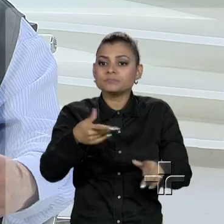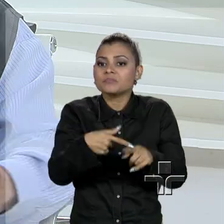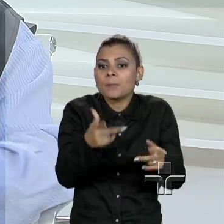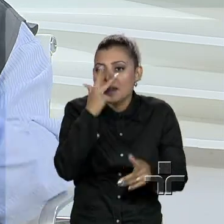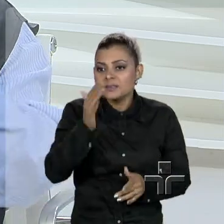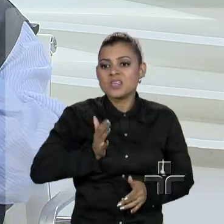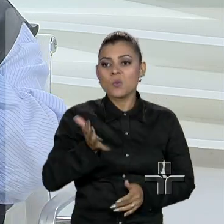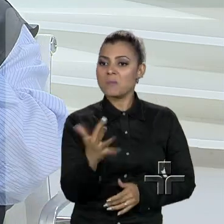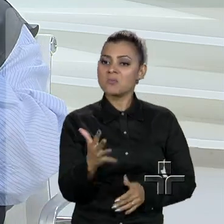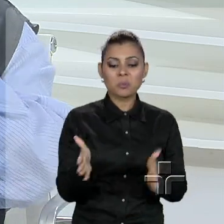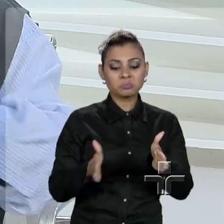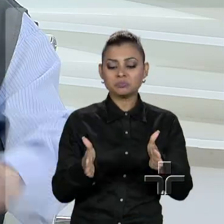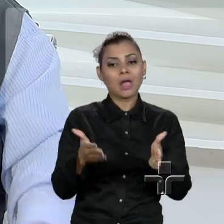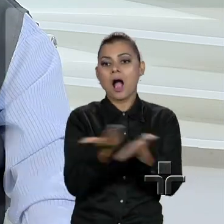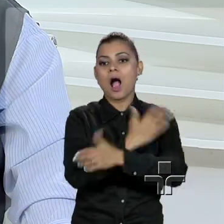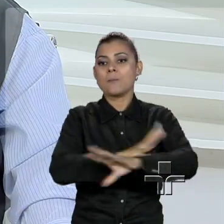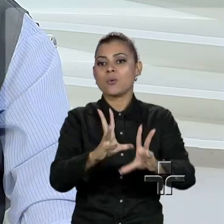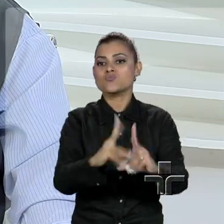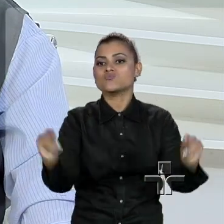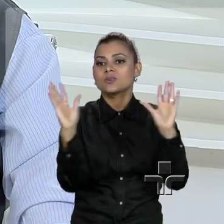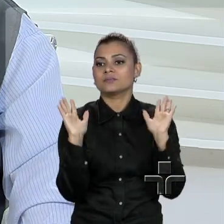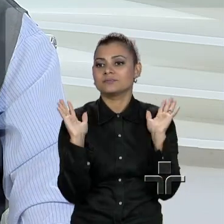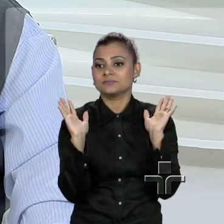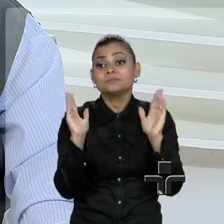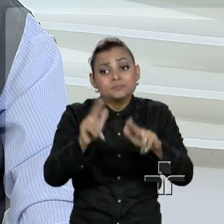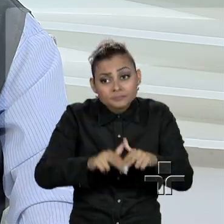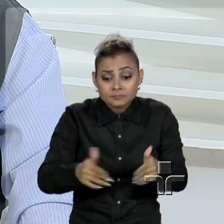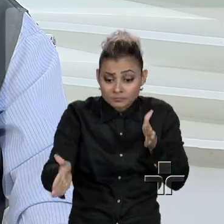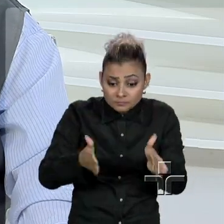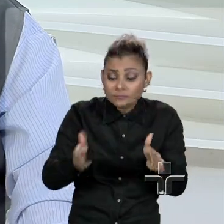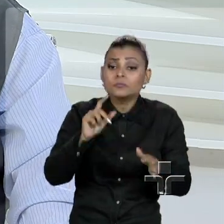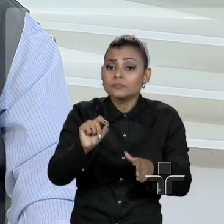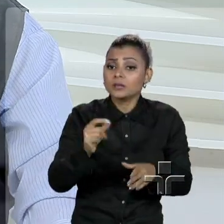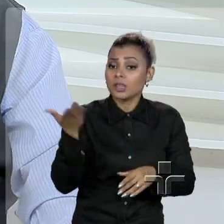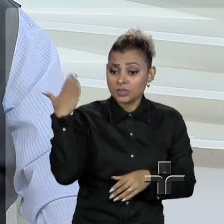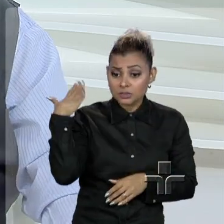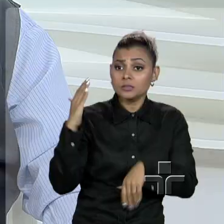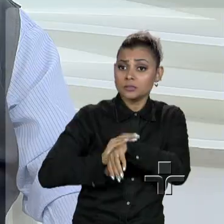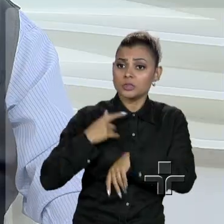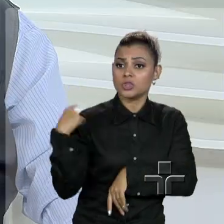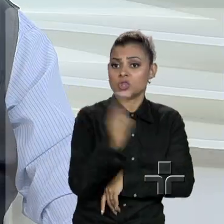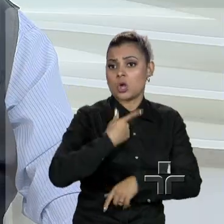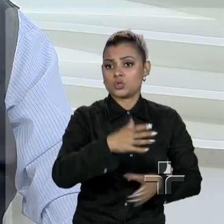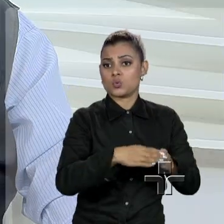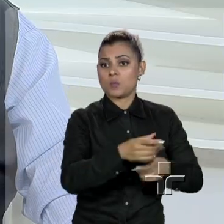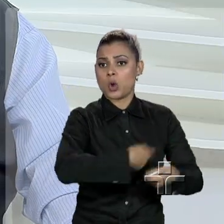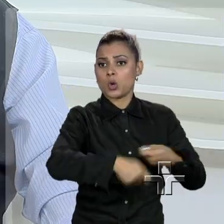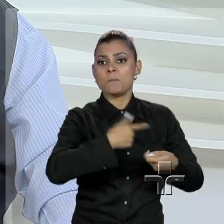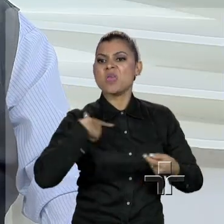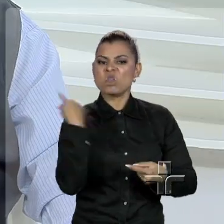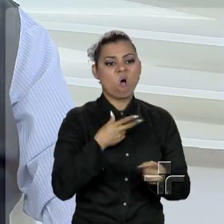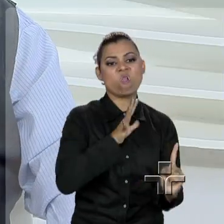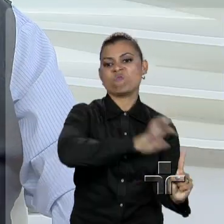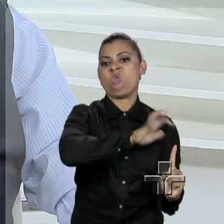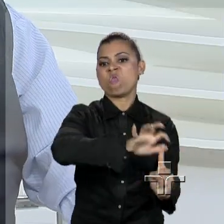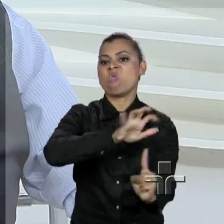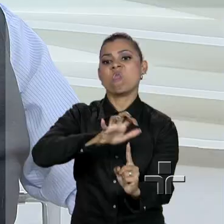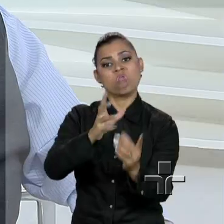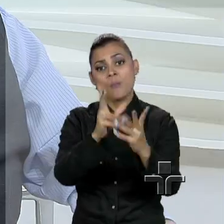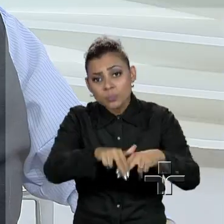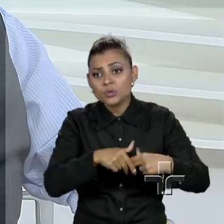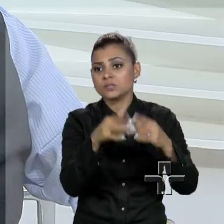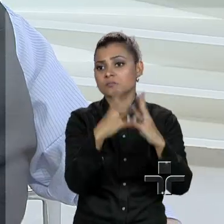verdade. Essa malese que nós estamos vivendo foi produzida por nós, os economistas. Essa que é a